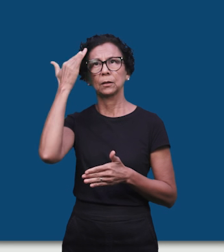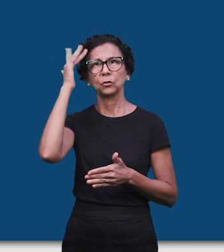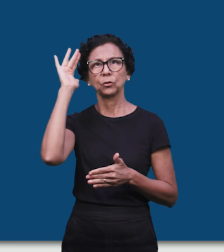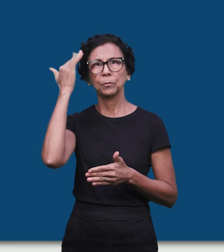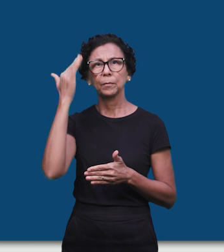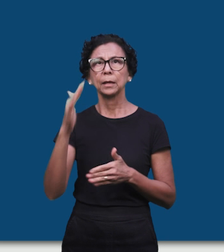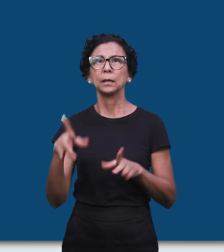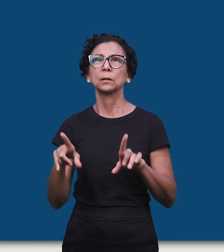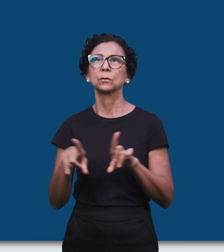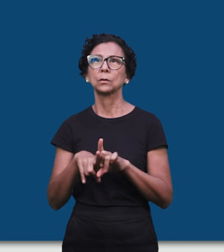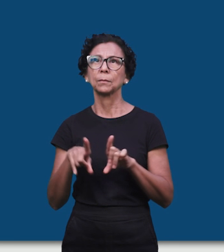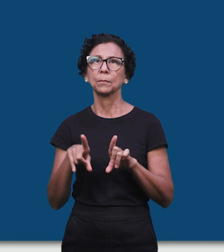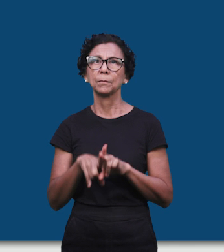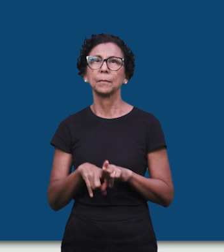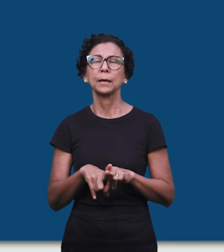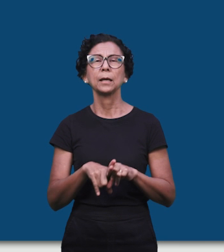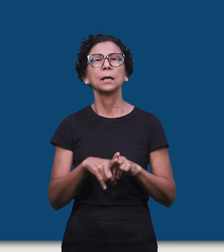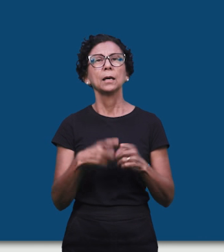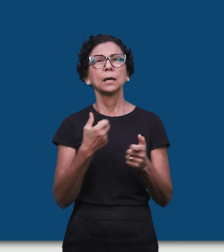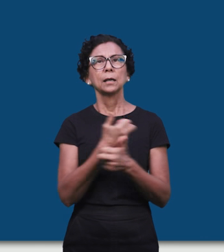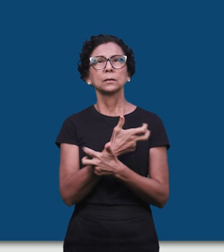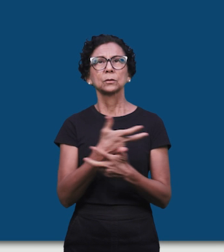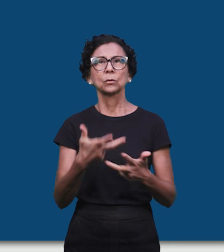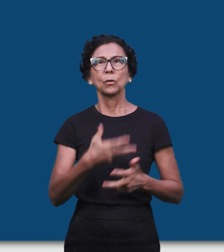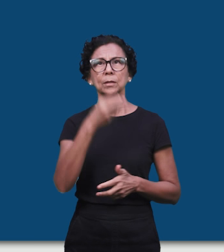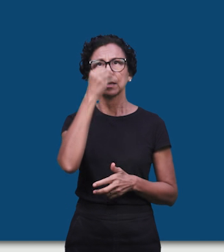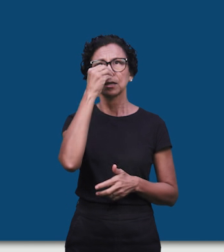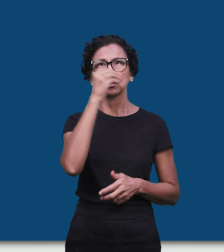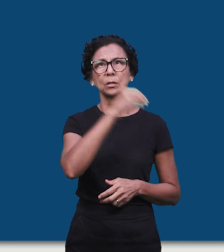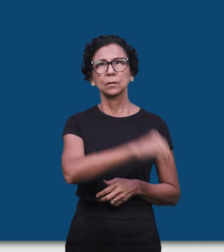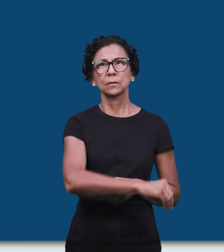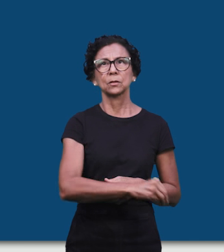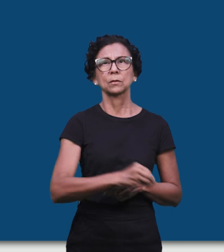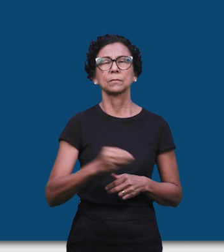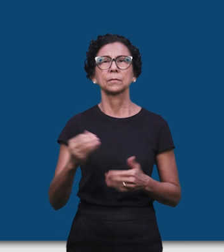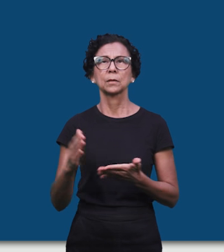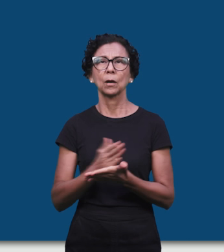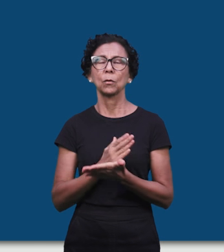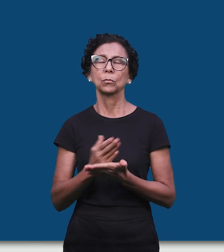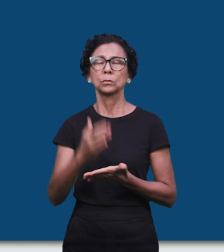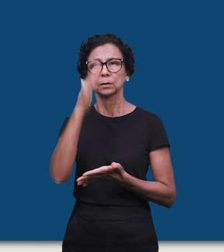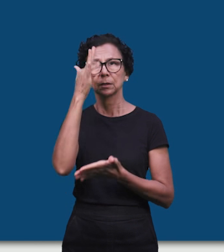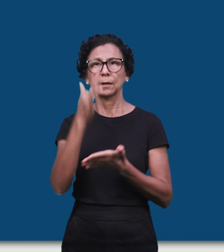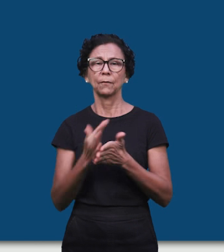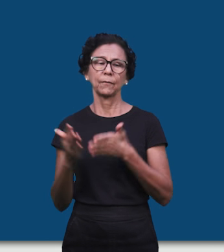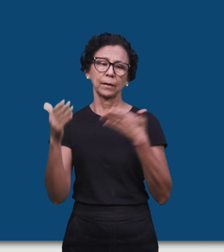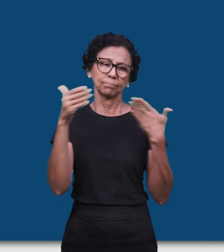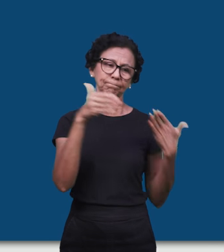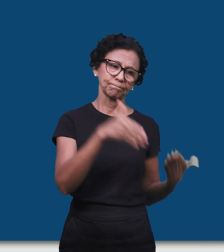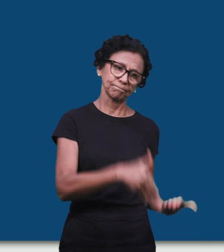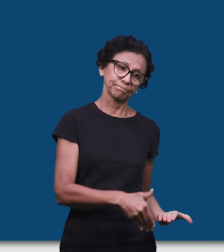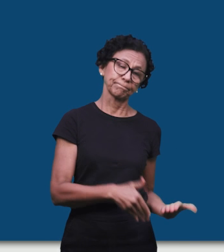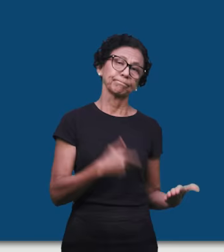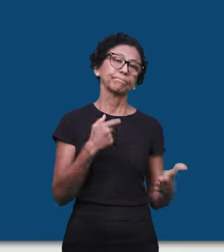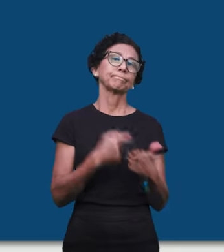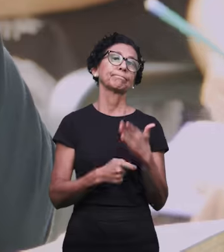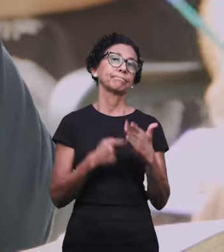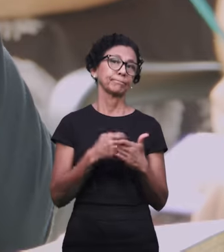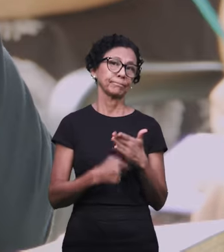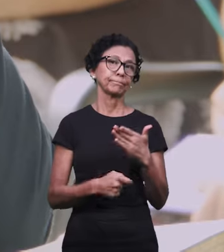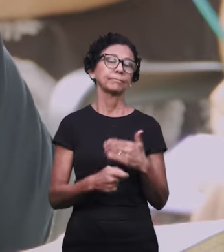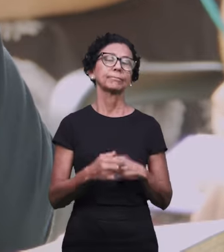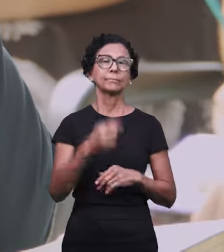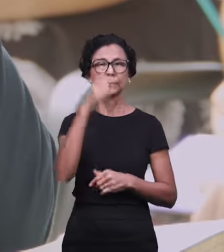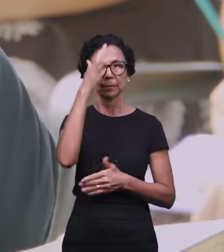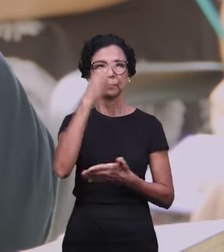consciência, rejeitando a qual alguns fizeram naufrágio na fé. Exatamente. A batalha pela fé,